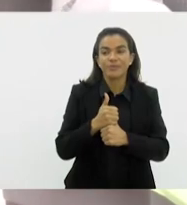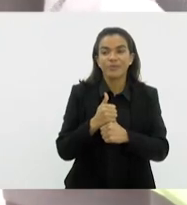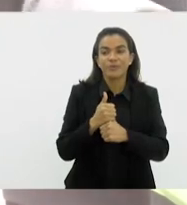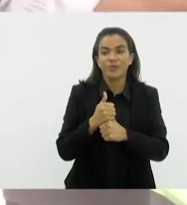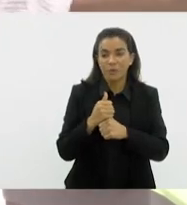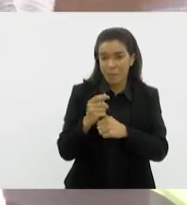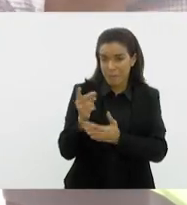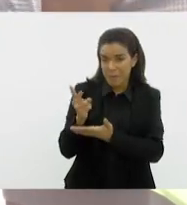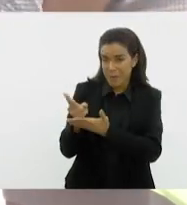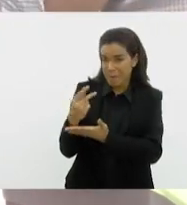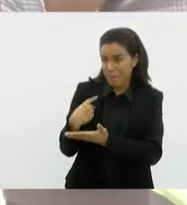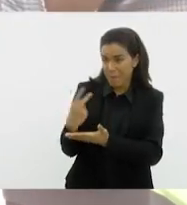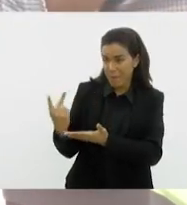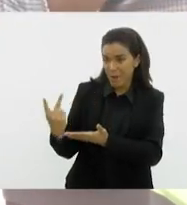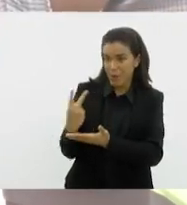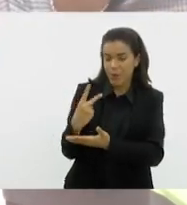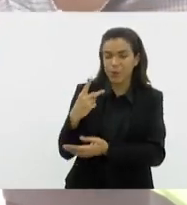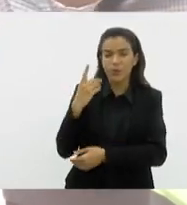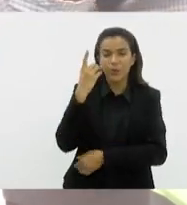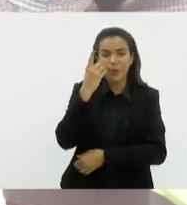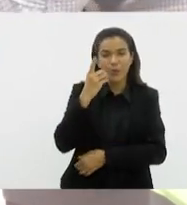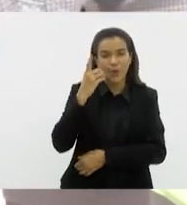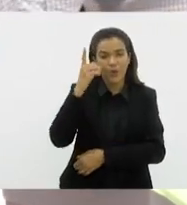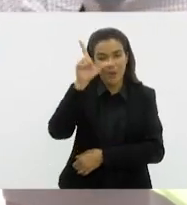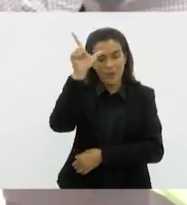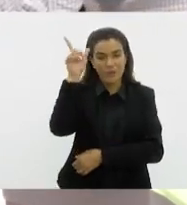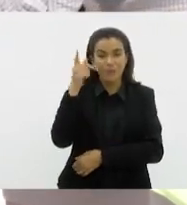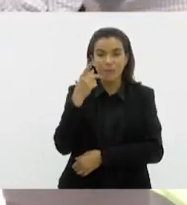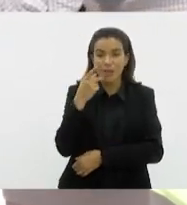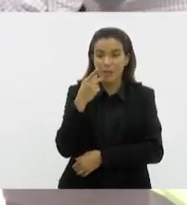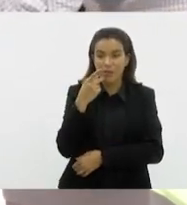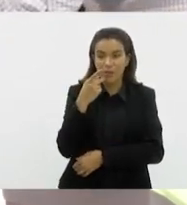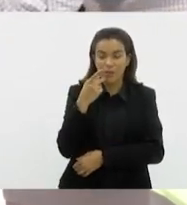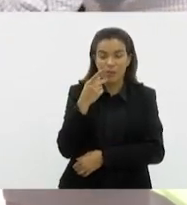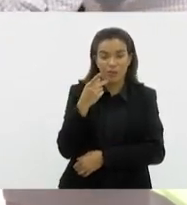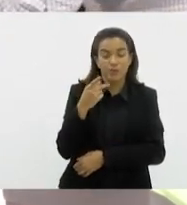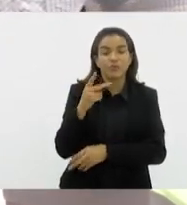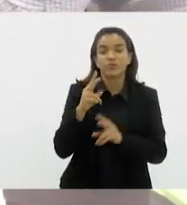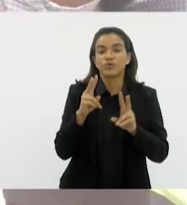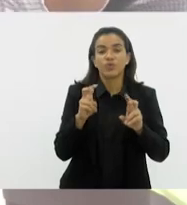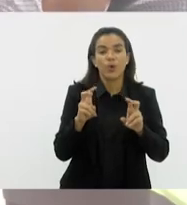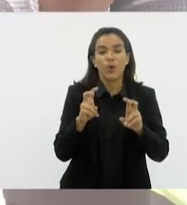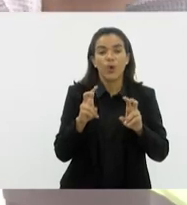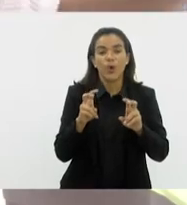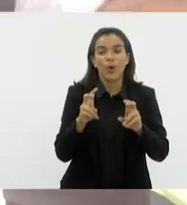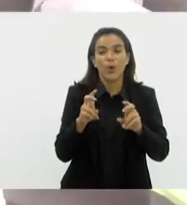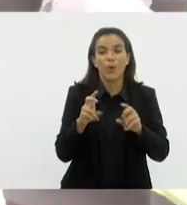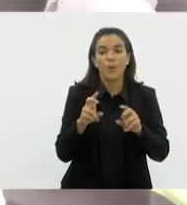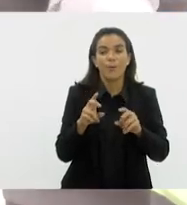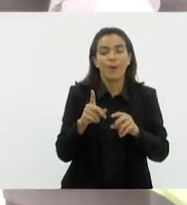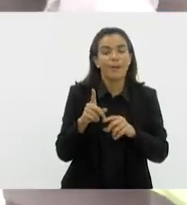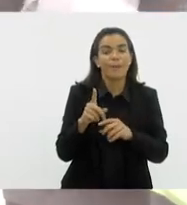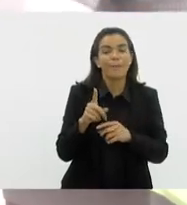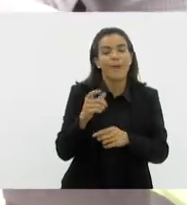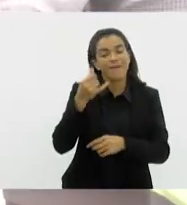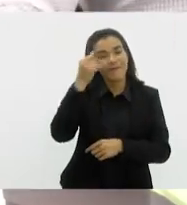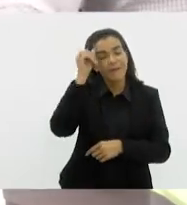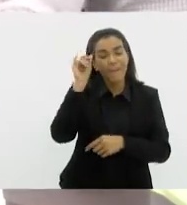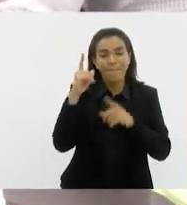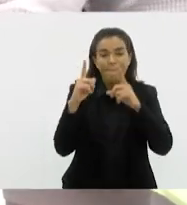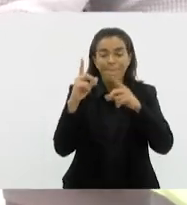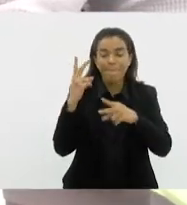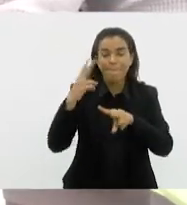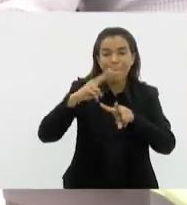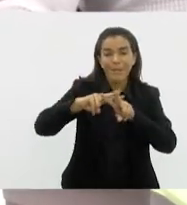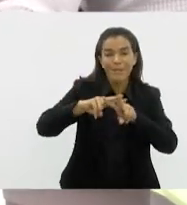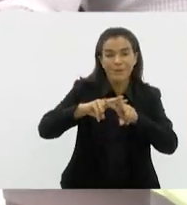Projeto meu e Luiz Paulo, sobre a não prisão exclusivamente por fotografia, Alguém dizia, não, vocês